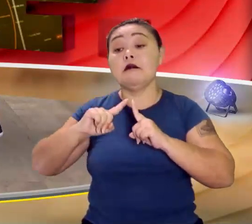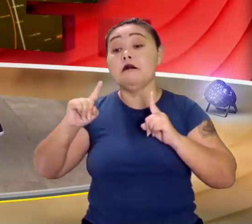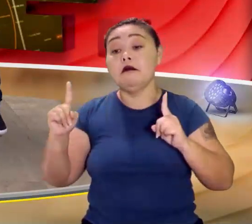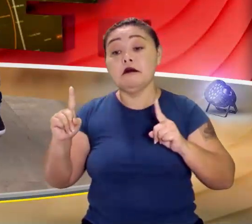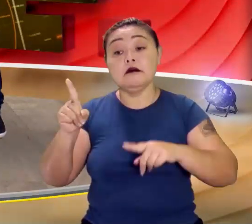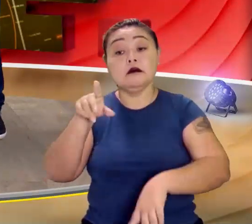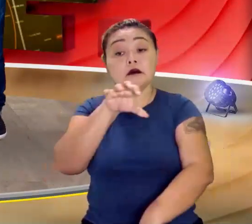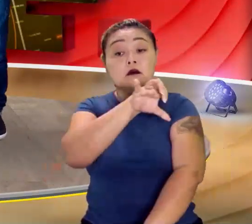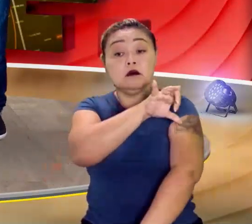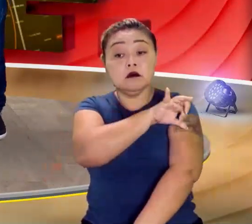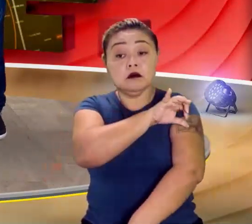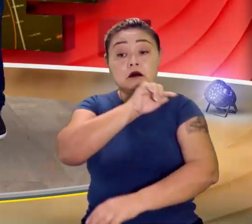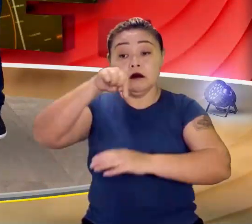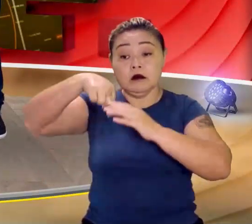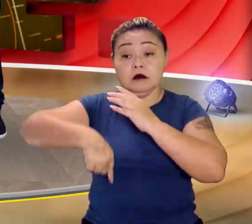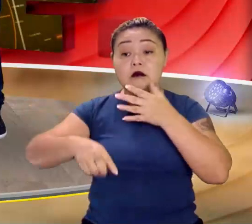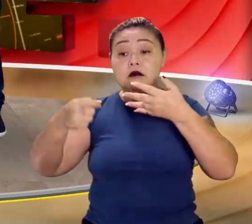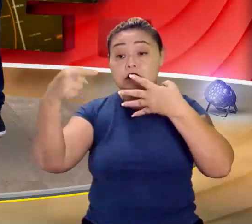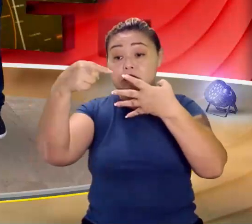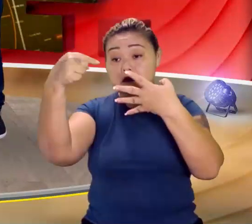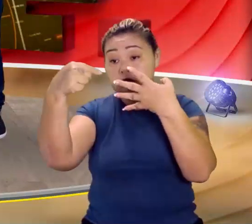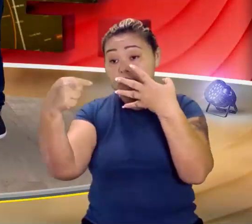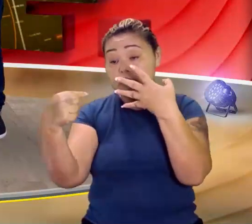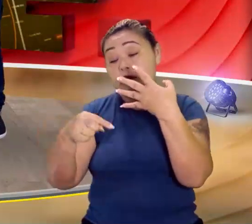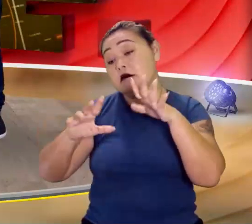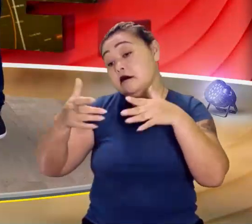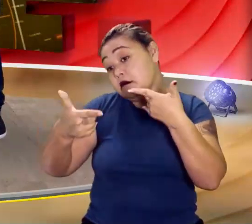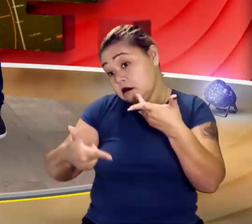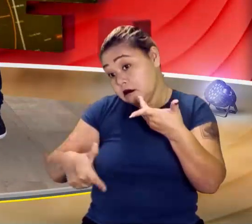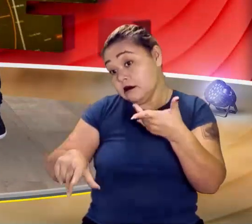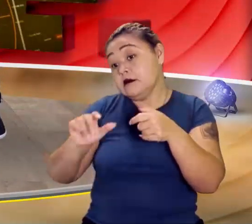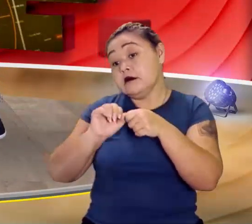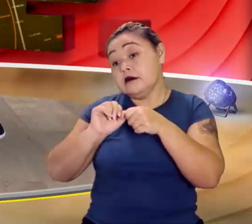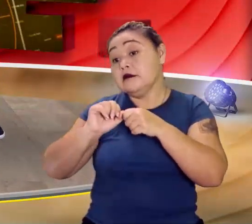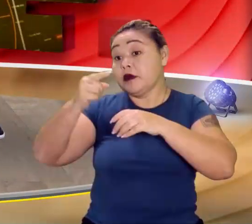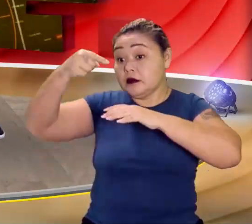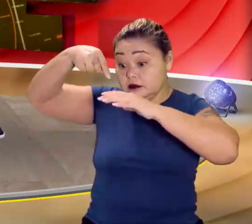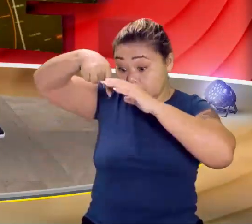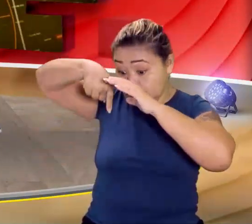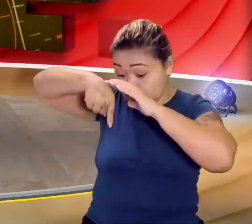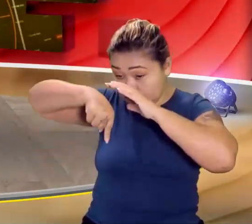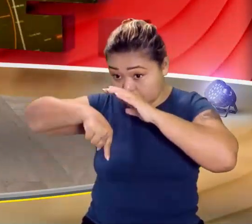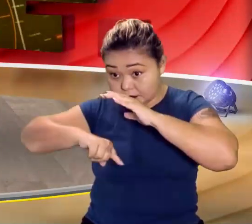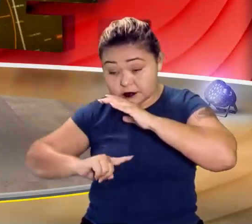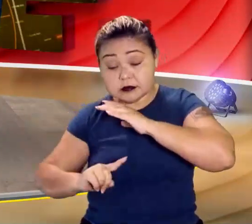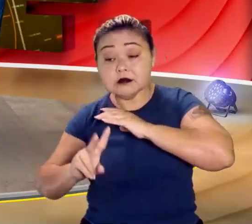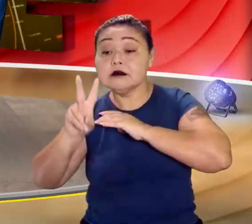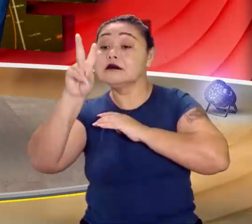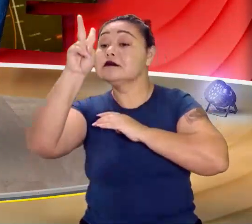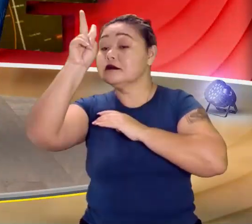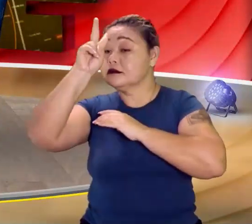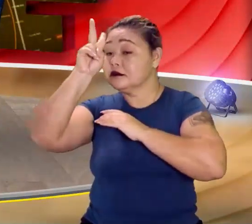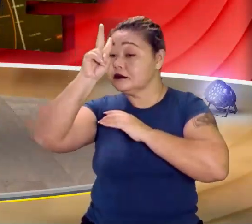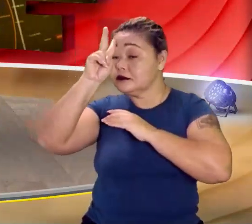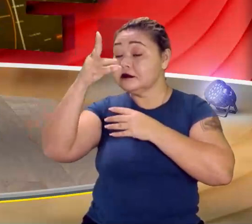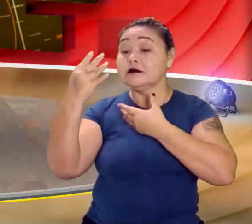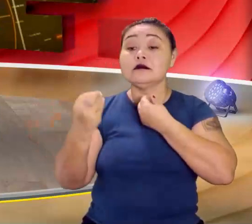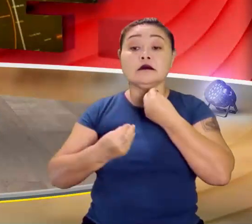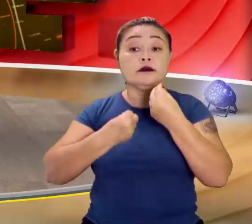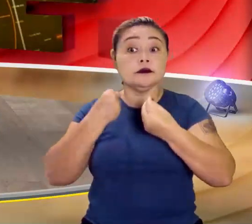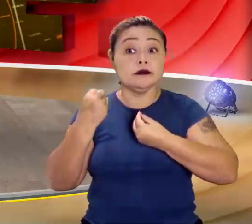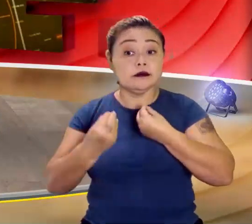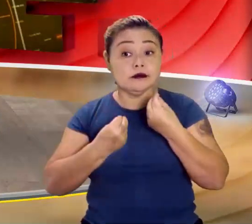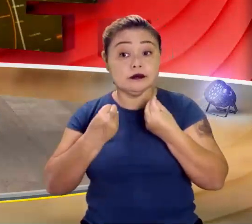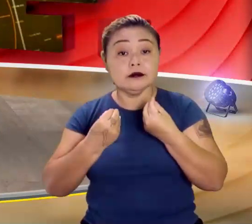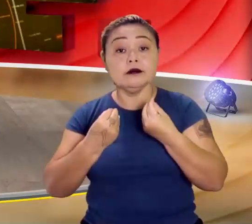gente aperfeiçoa com as propriedades. E claro que aqui a gente vai fazer um aprofundamento, né? Vamos relembrar, rever como sempre,